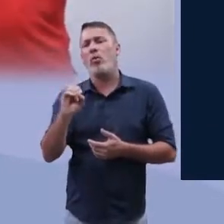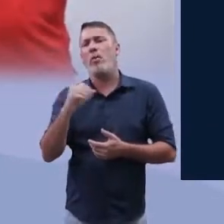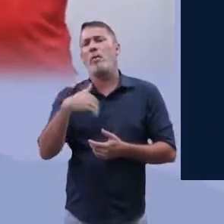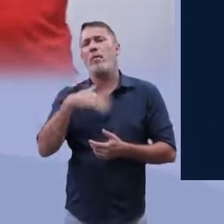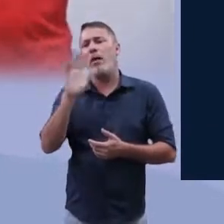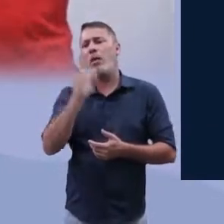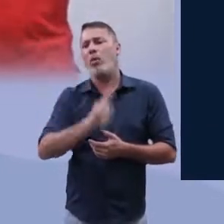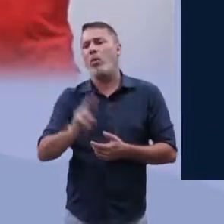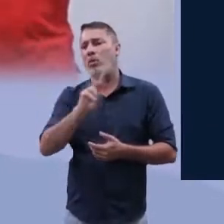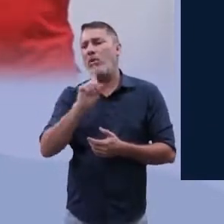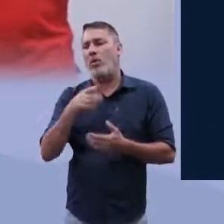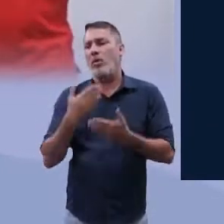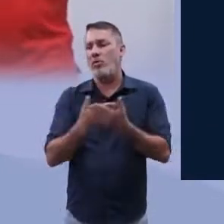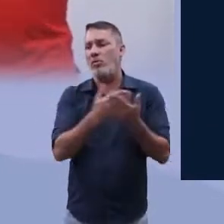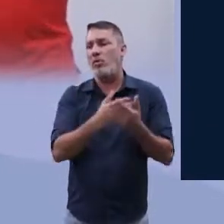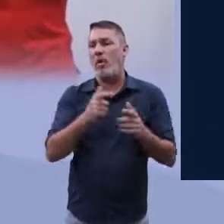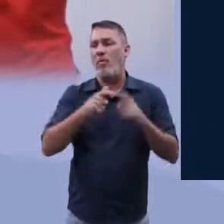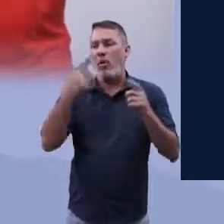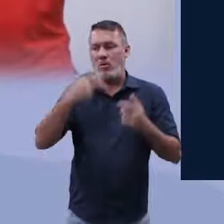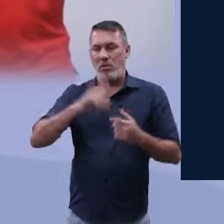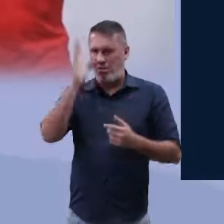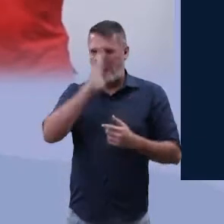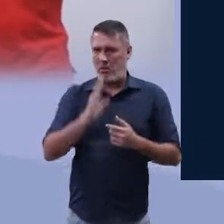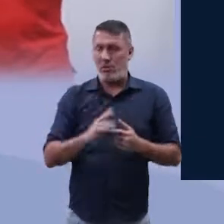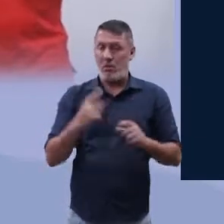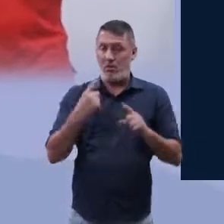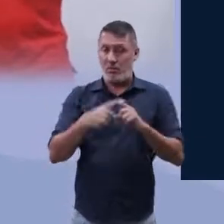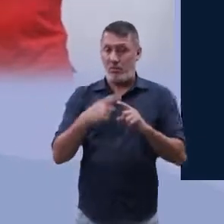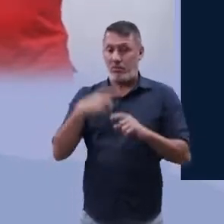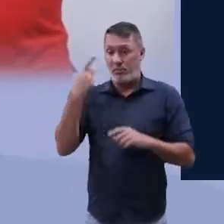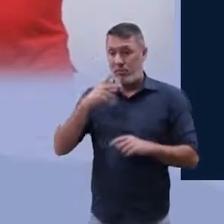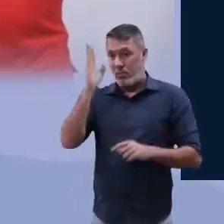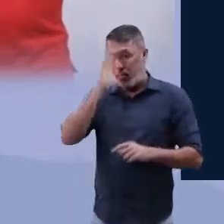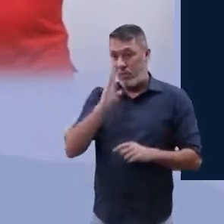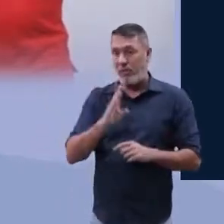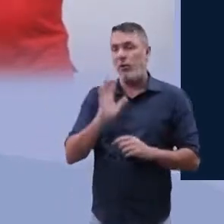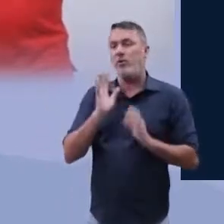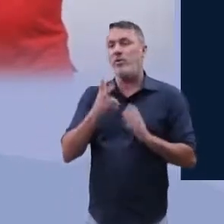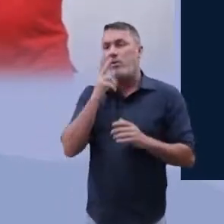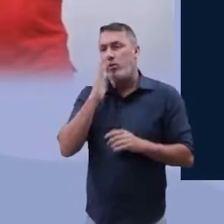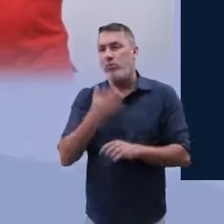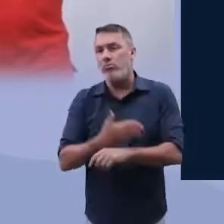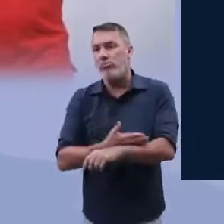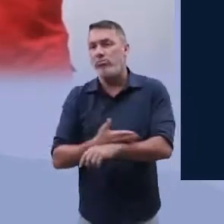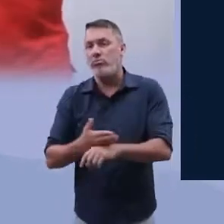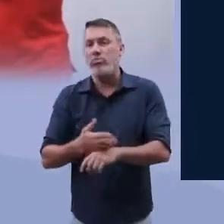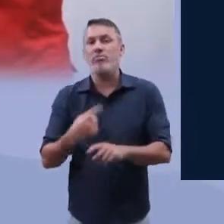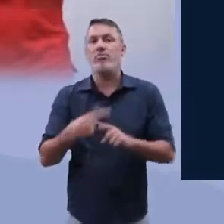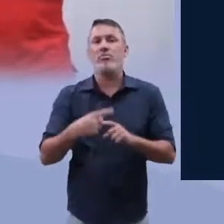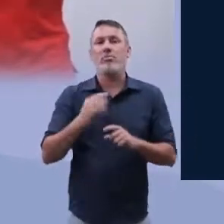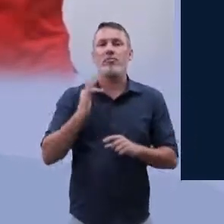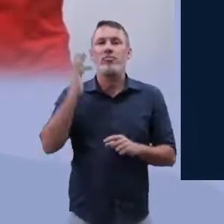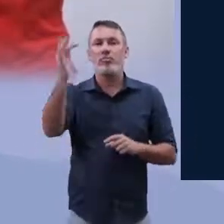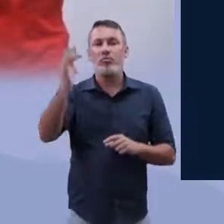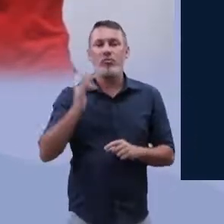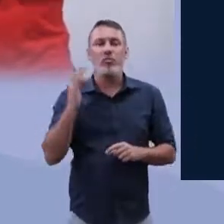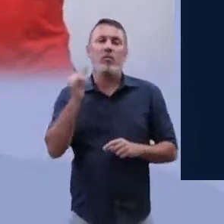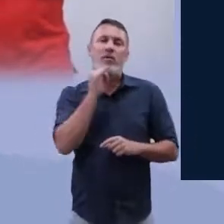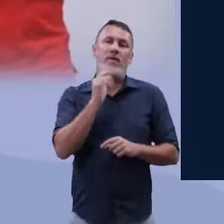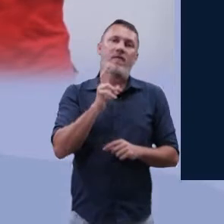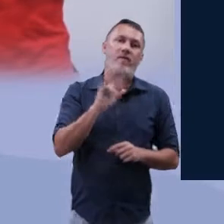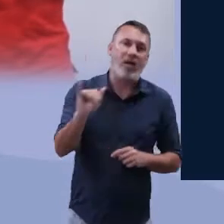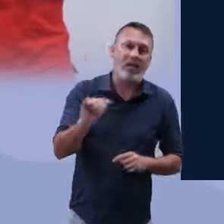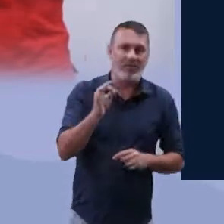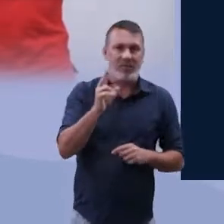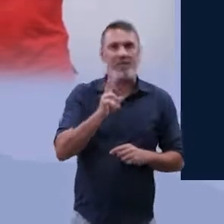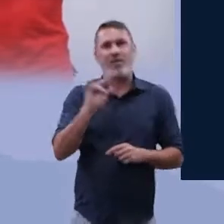pelos alunos e alunas, estudantes em geral brasileiros. Porque nós, brasileiros, nós temos a tendência de usar o futuro tudo com o